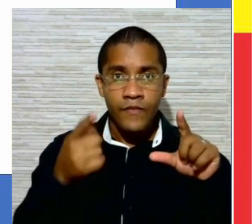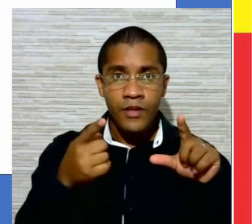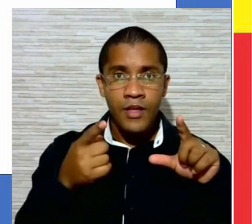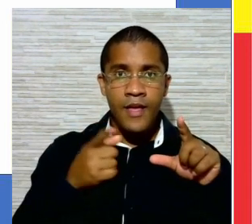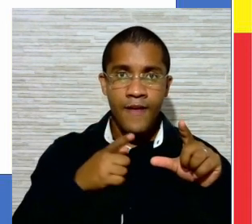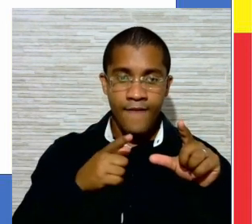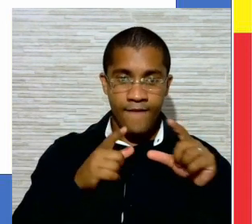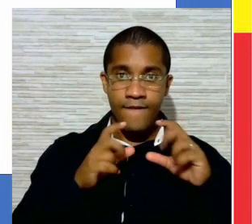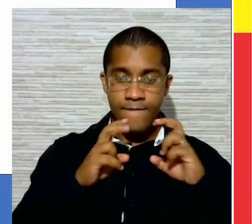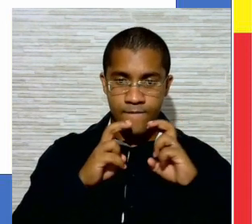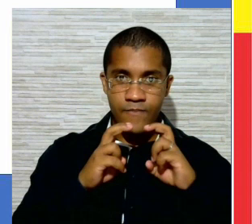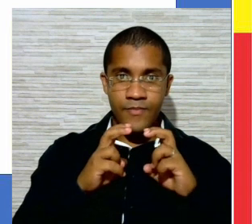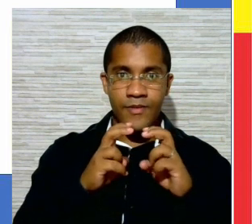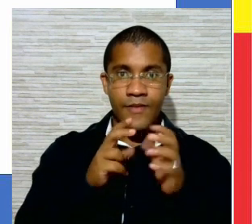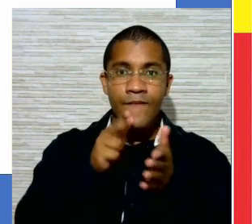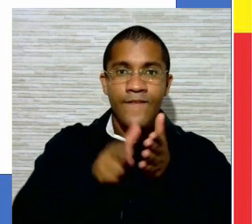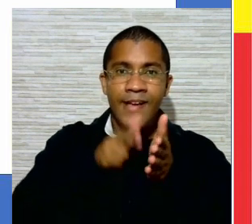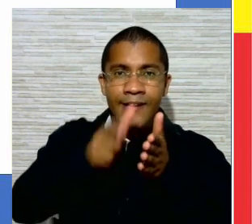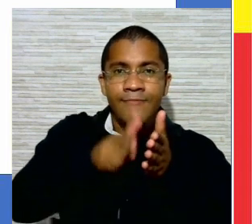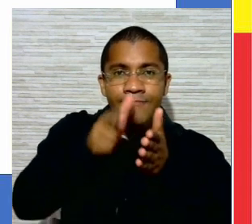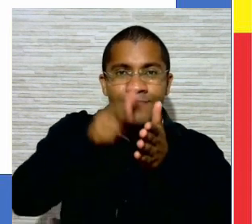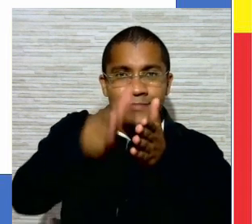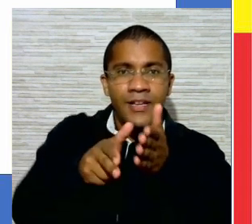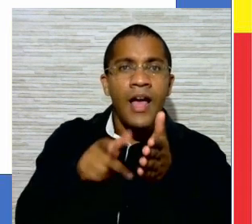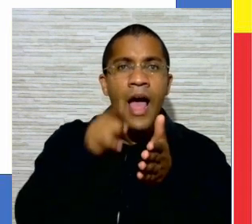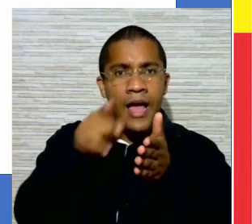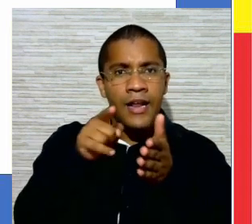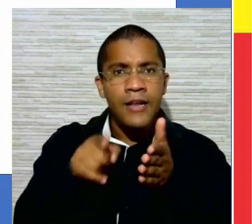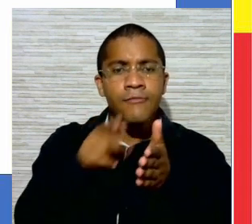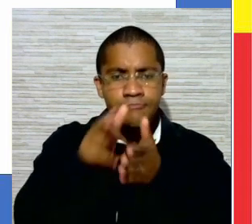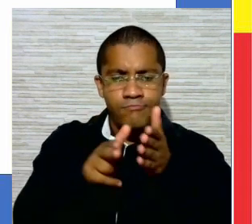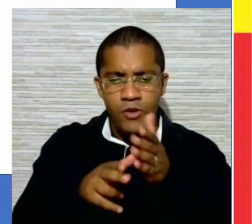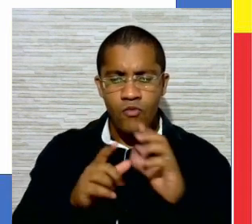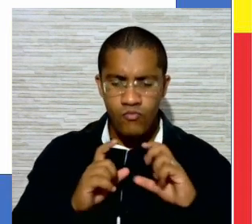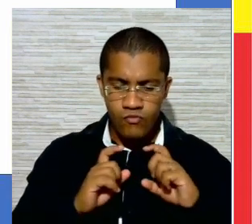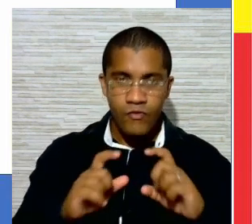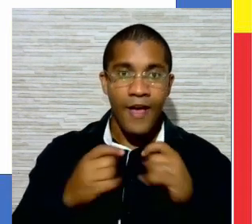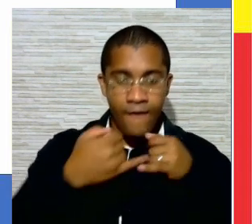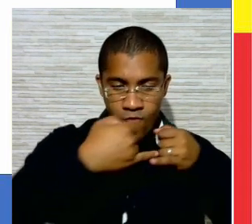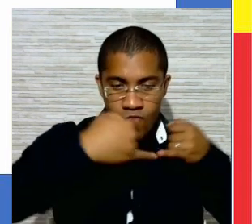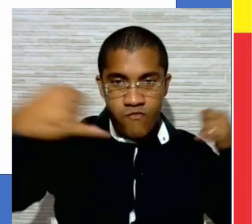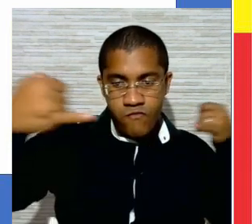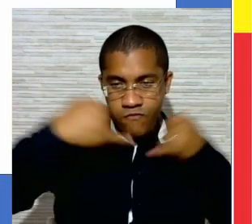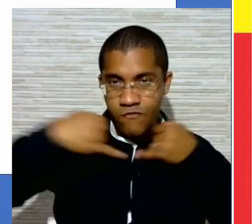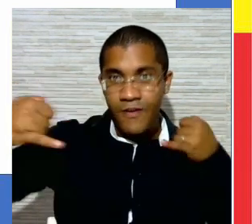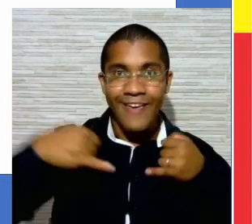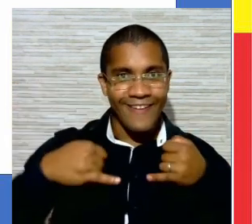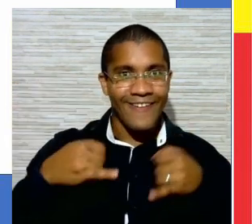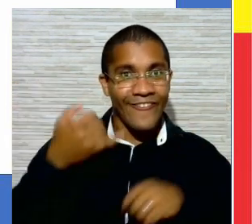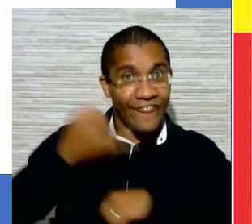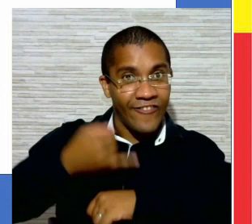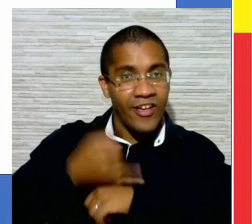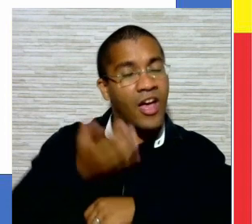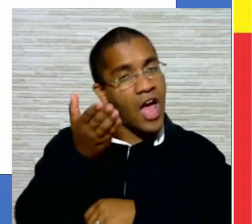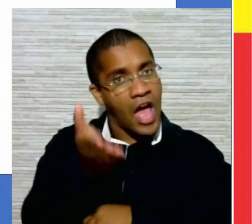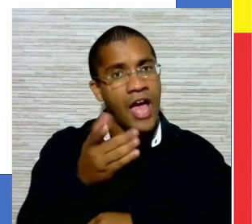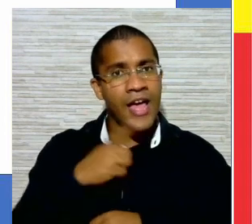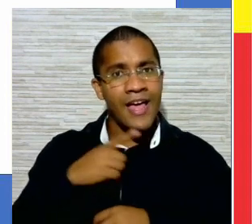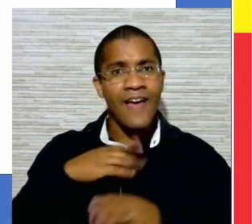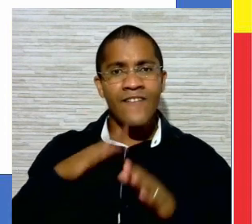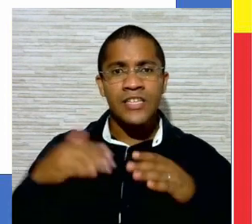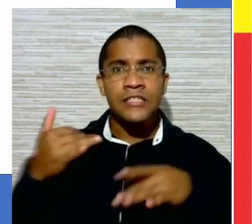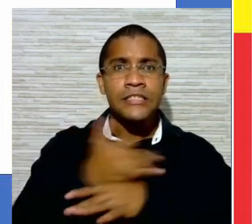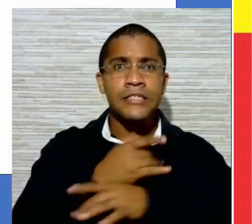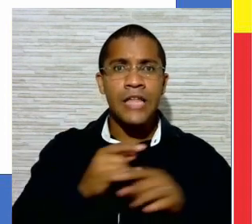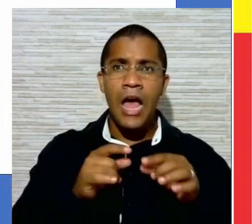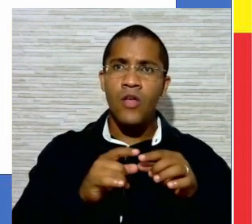aí uma linha férrea, né? Essa linha férrea é onde os trens trafegam, né? E atravessam cidades, muitas vezes, né,